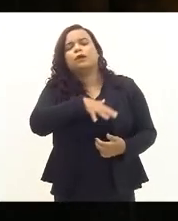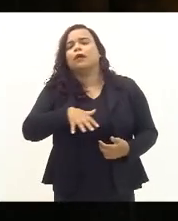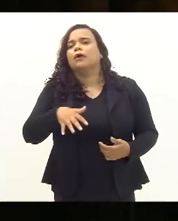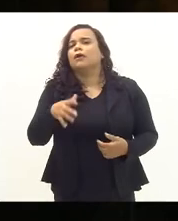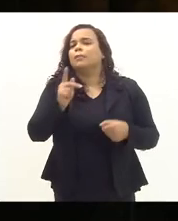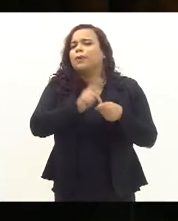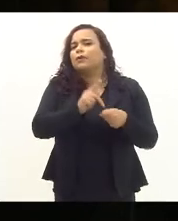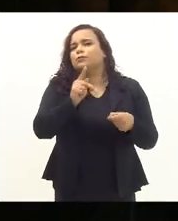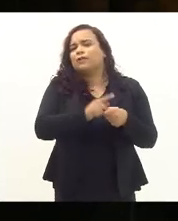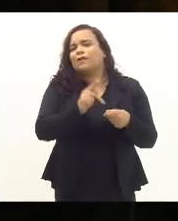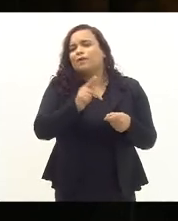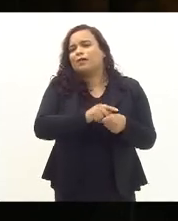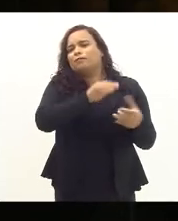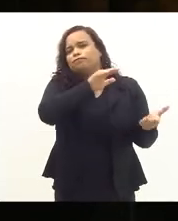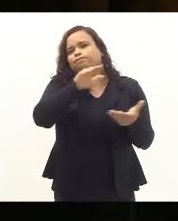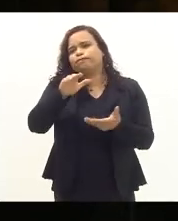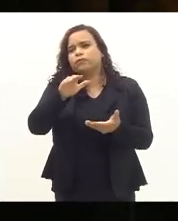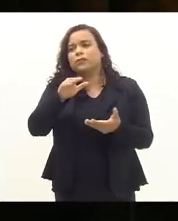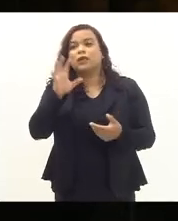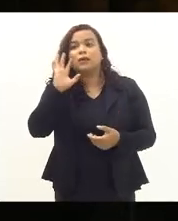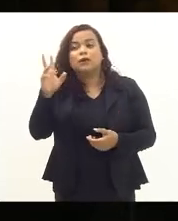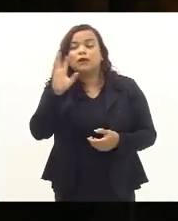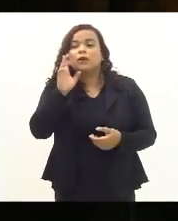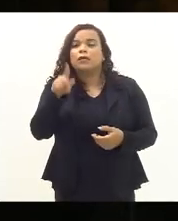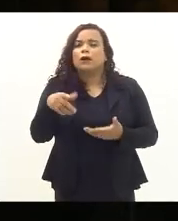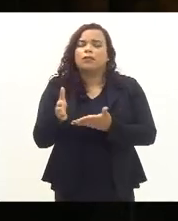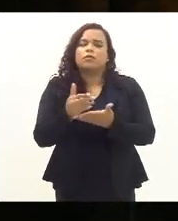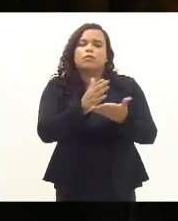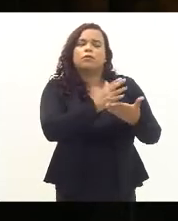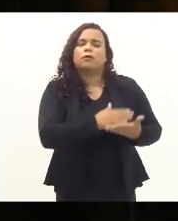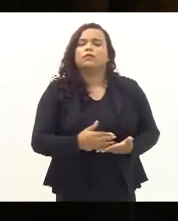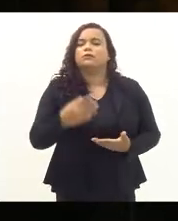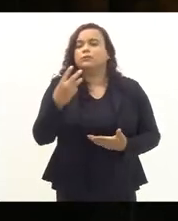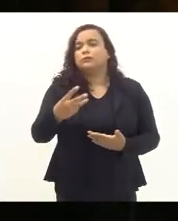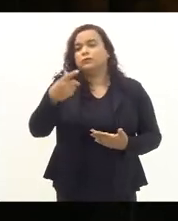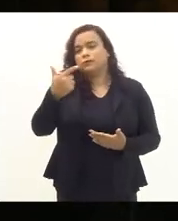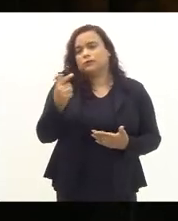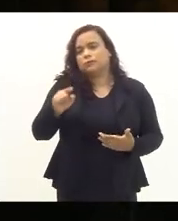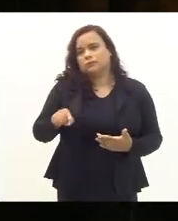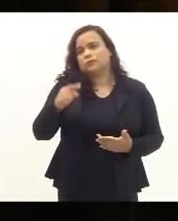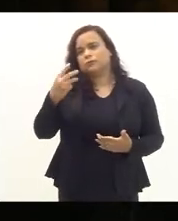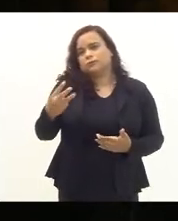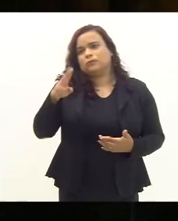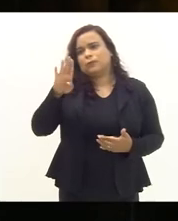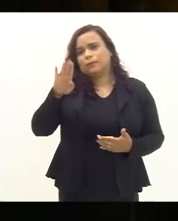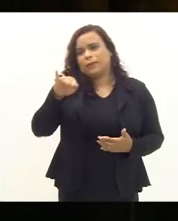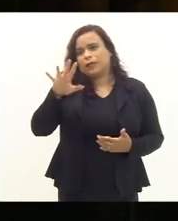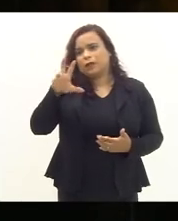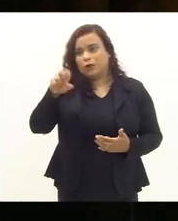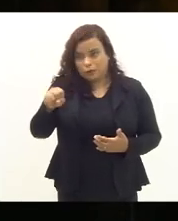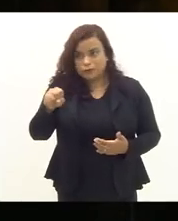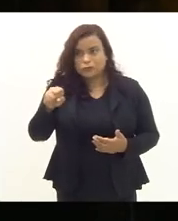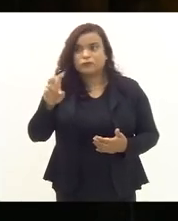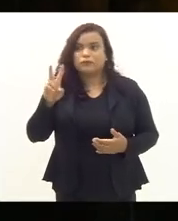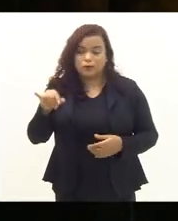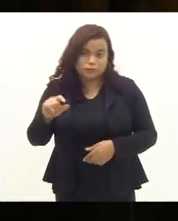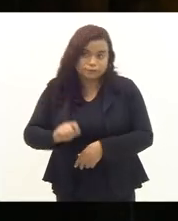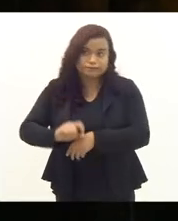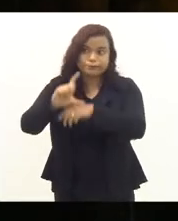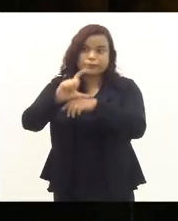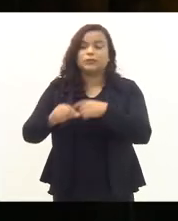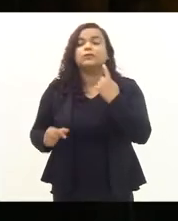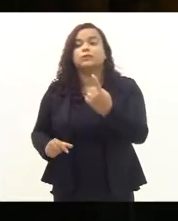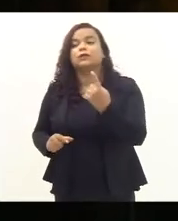petróleo a estimativa de uma arrecadação na ordem de 32.3 bilhões um aumento de